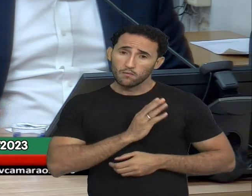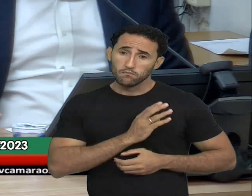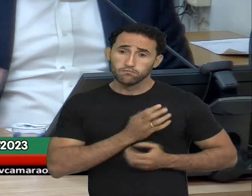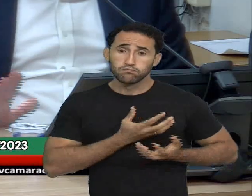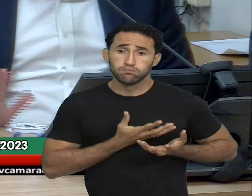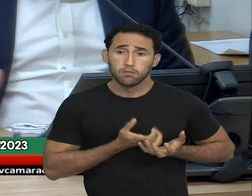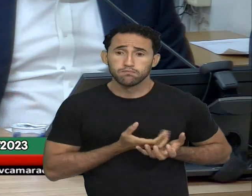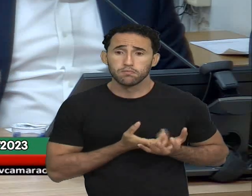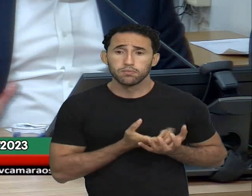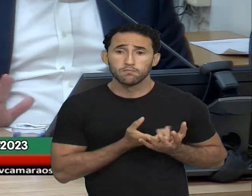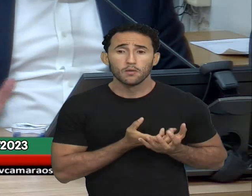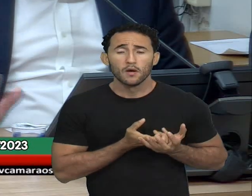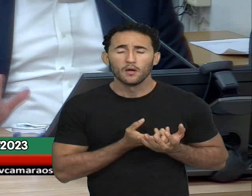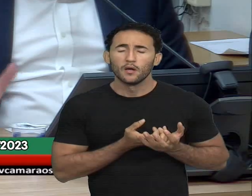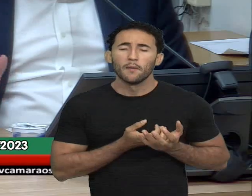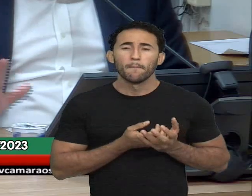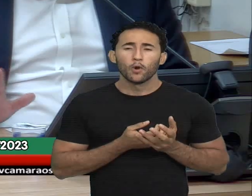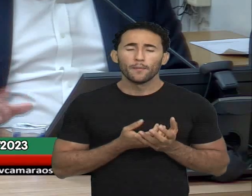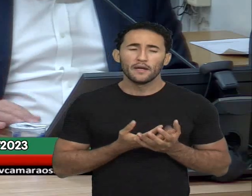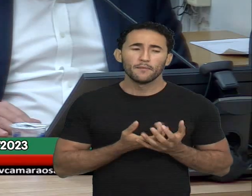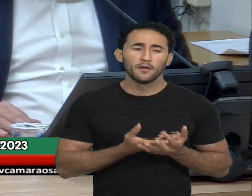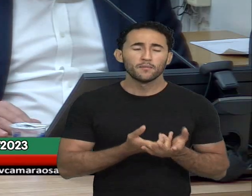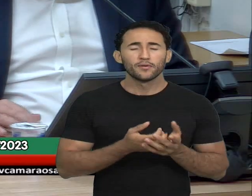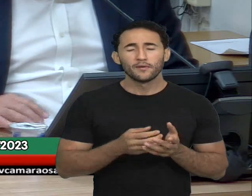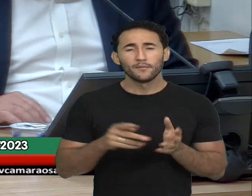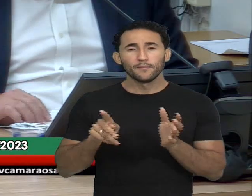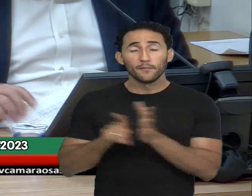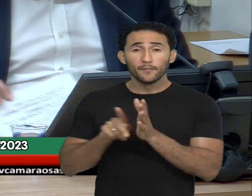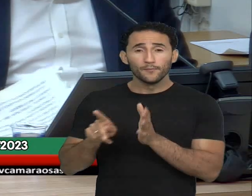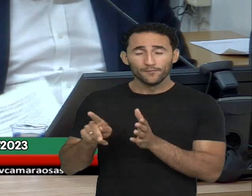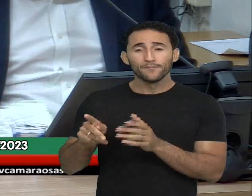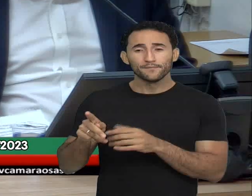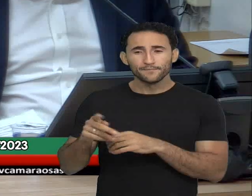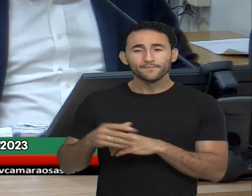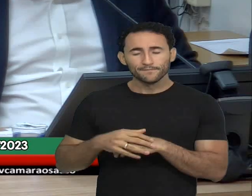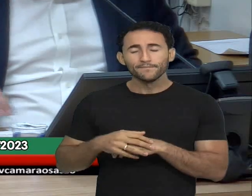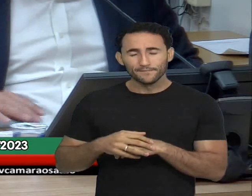o cateterismo não é um exame isolado para pacientes...